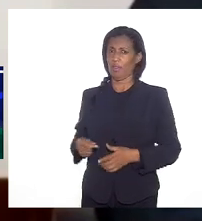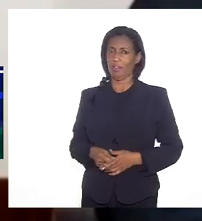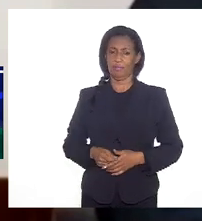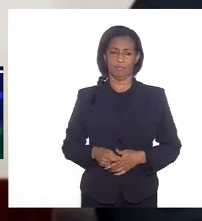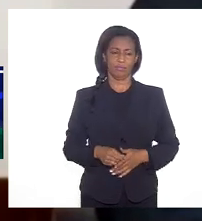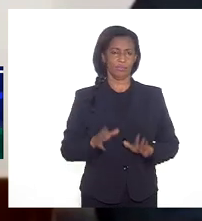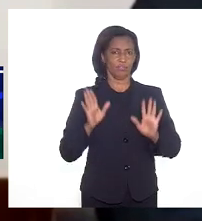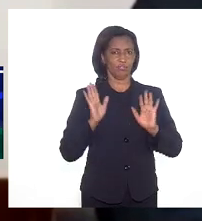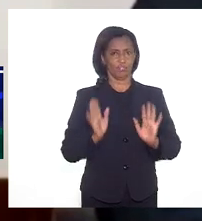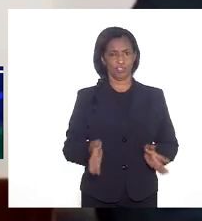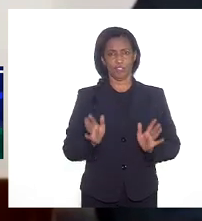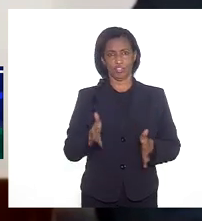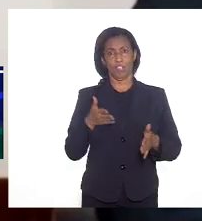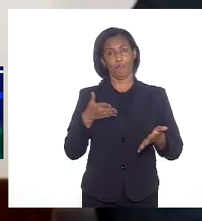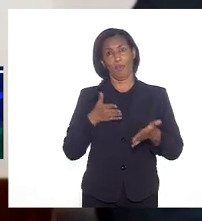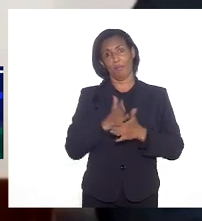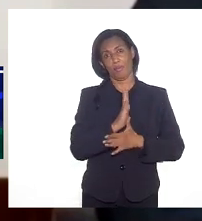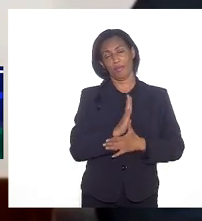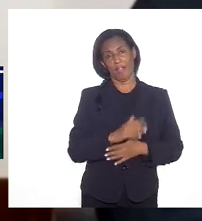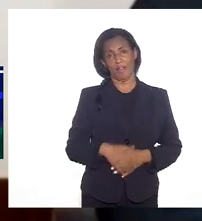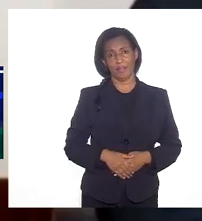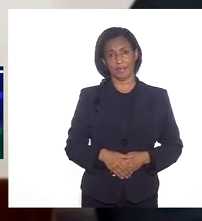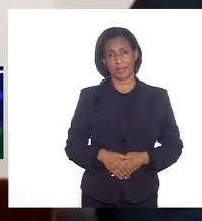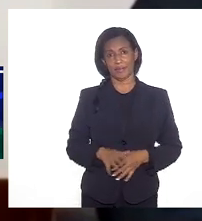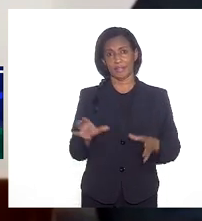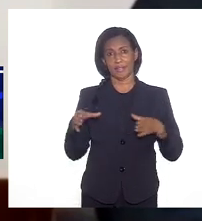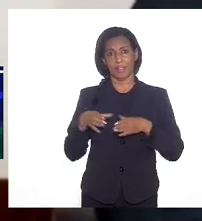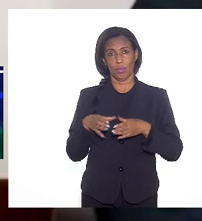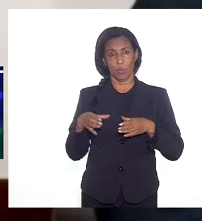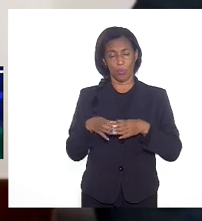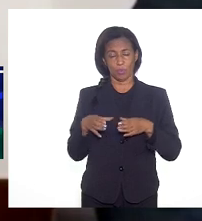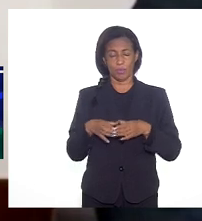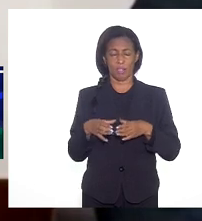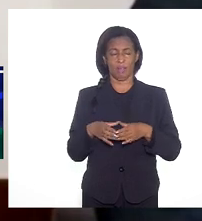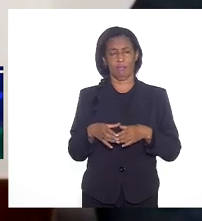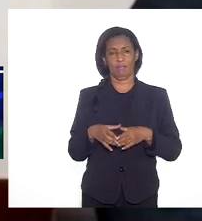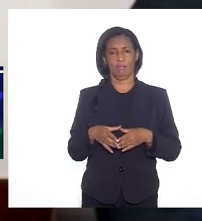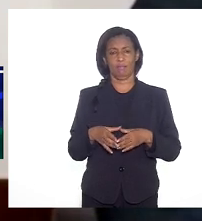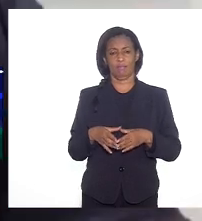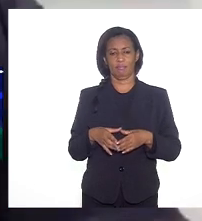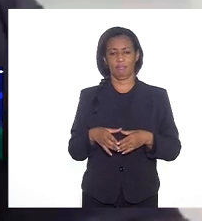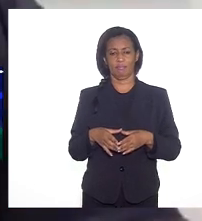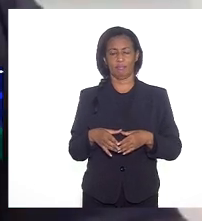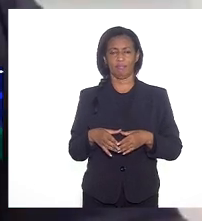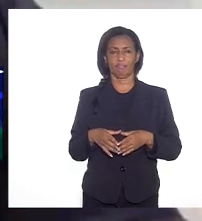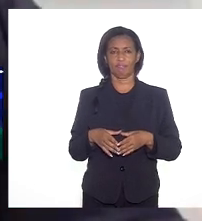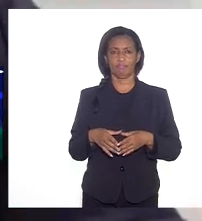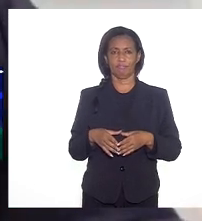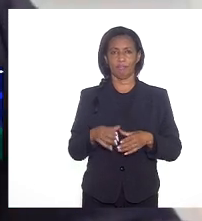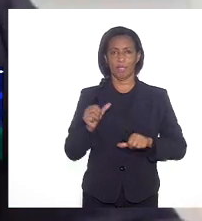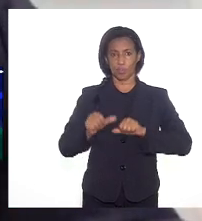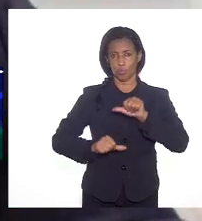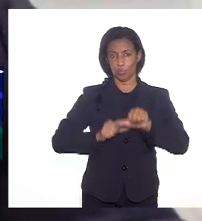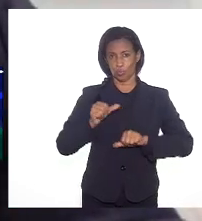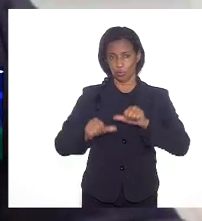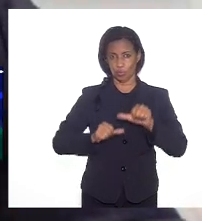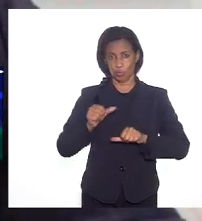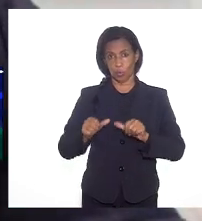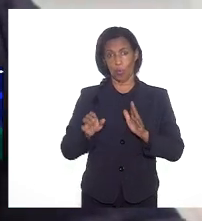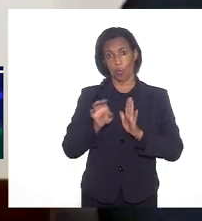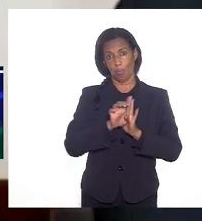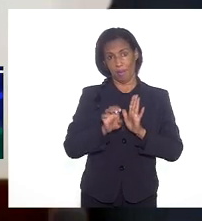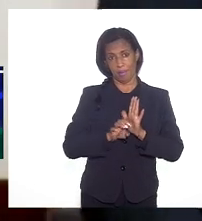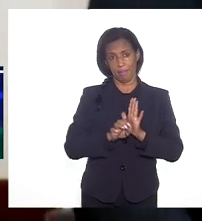já já foi aprovada na comissão de emendas constitucionais as modificações previstas e como a emenda